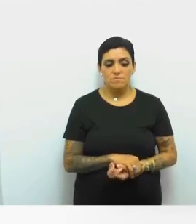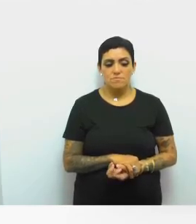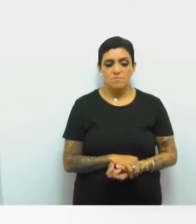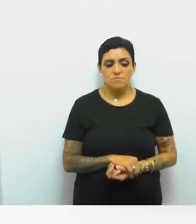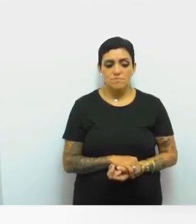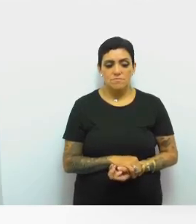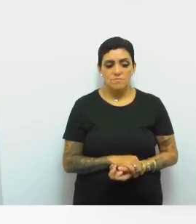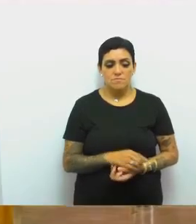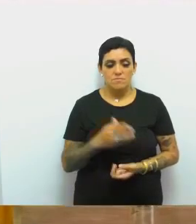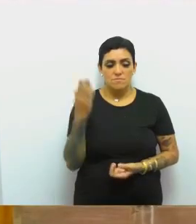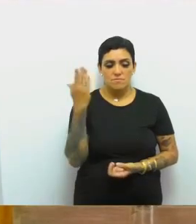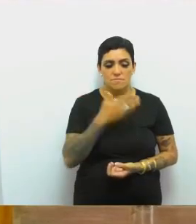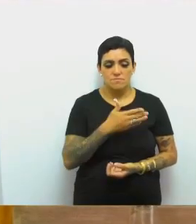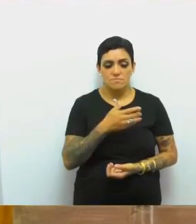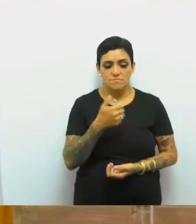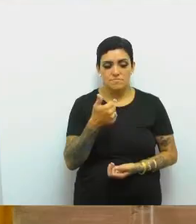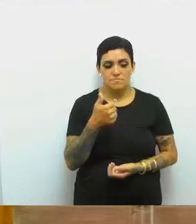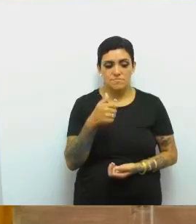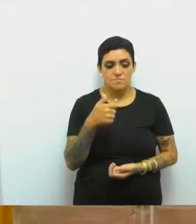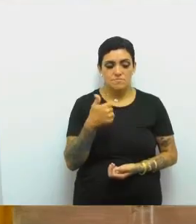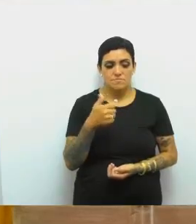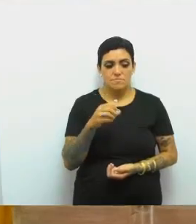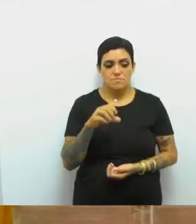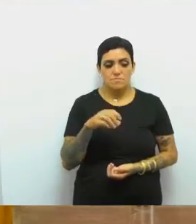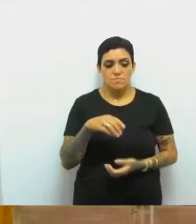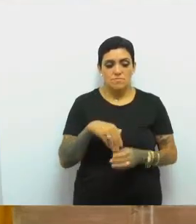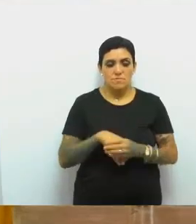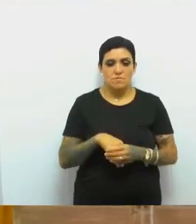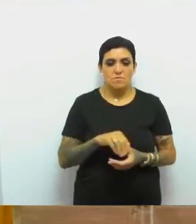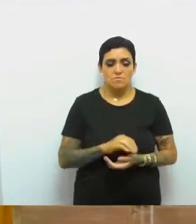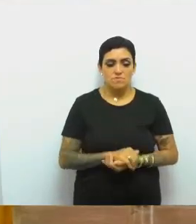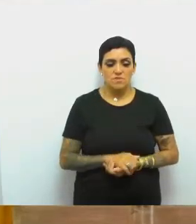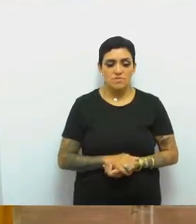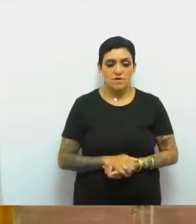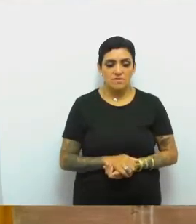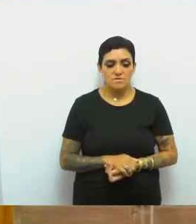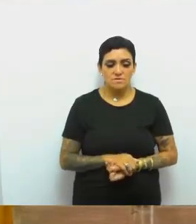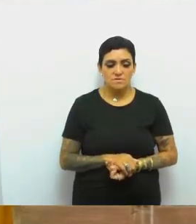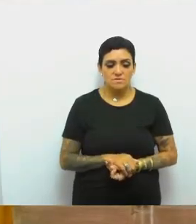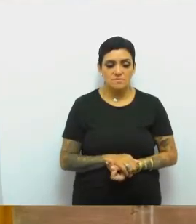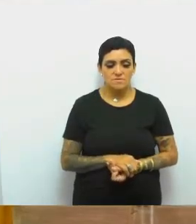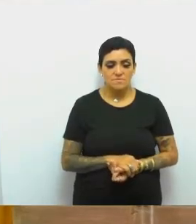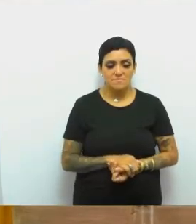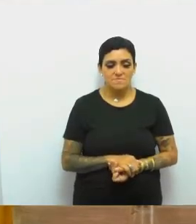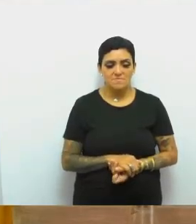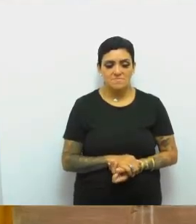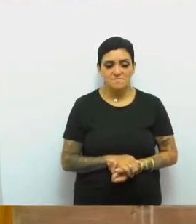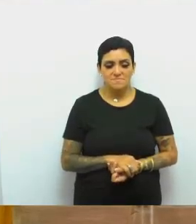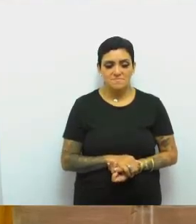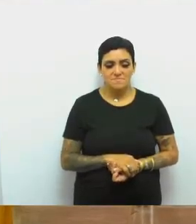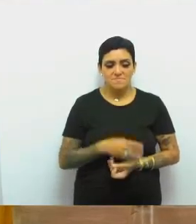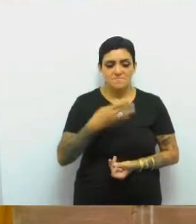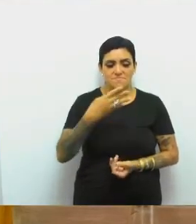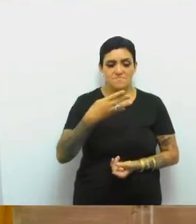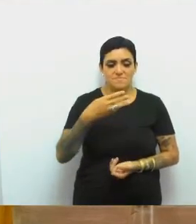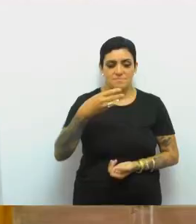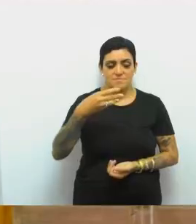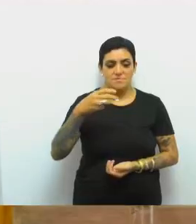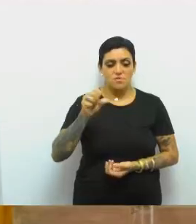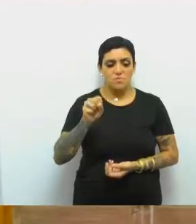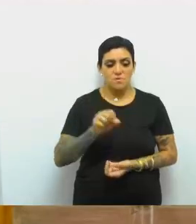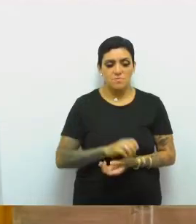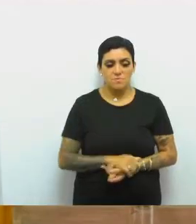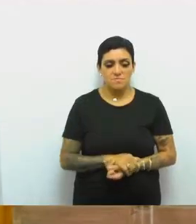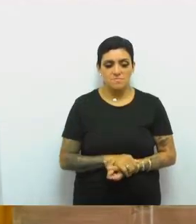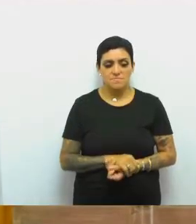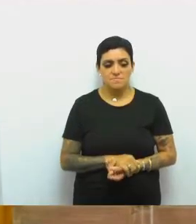Aprovado por 11 votos. Não votou, não. Em discussão única, requerimento 438 da vereadora Gabriela Carneiro, solicitando à